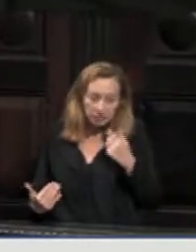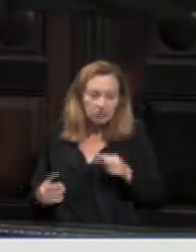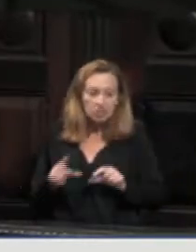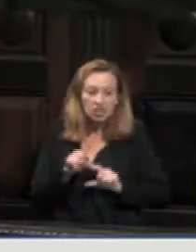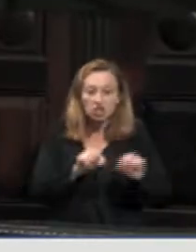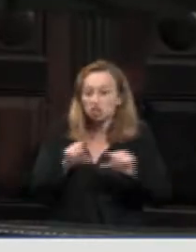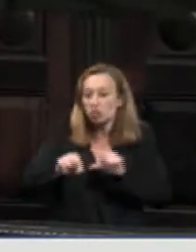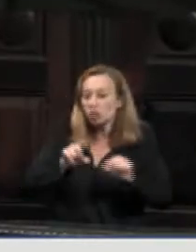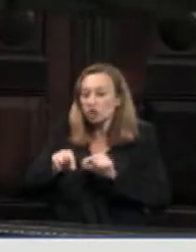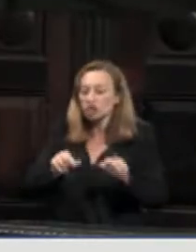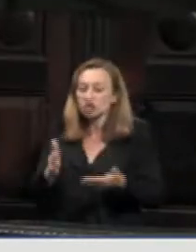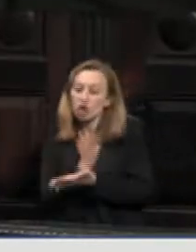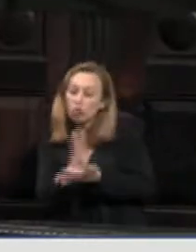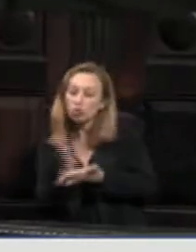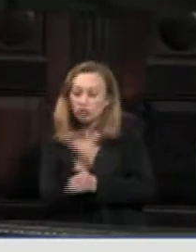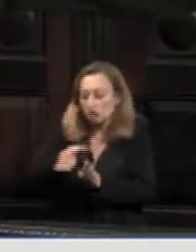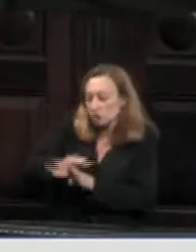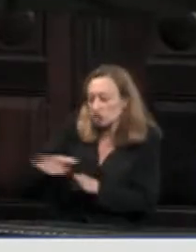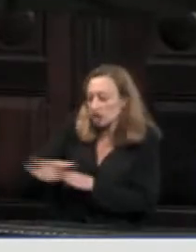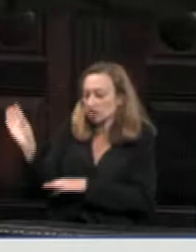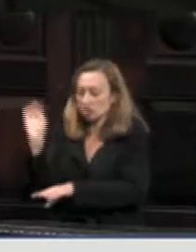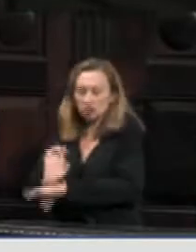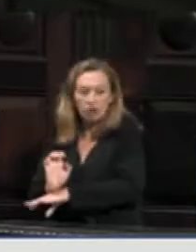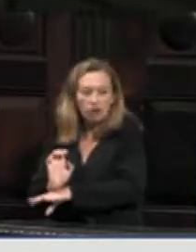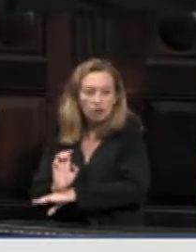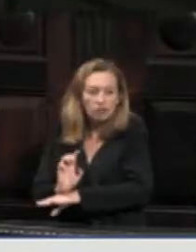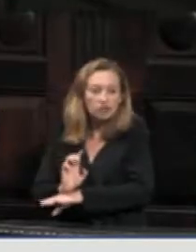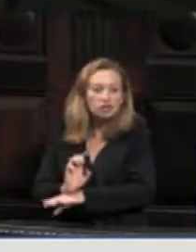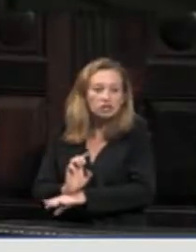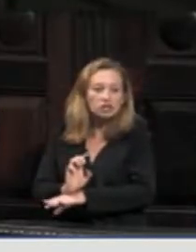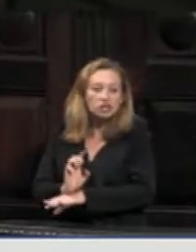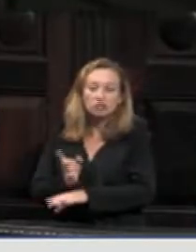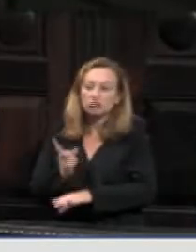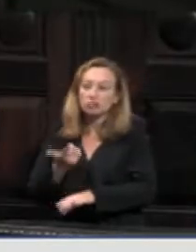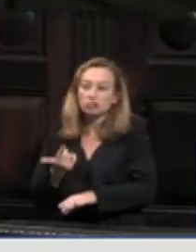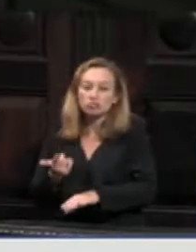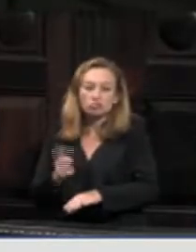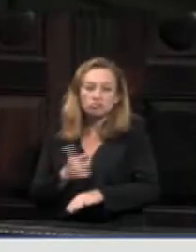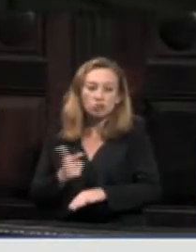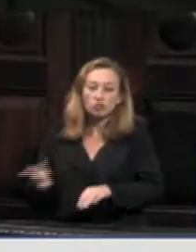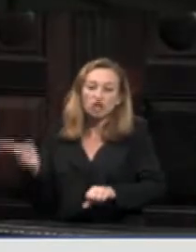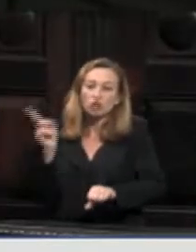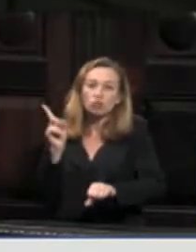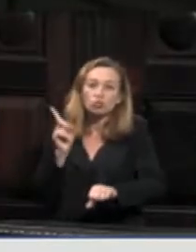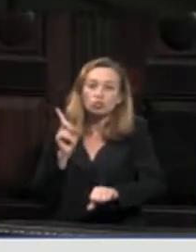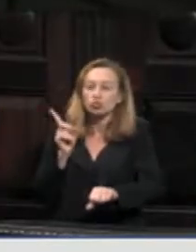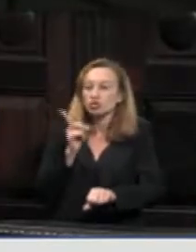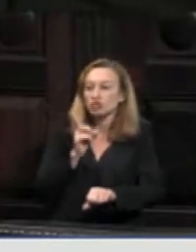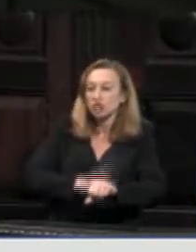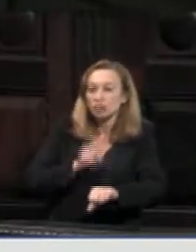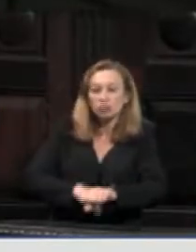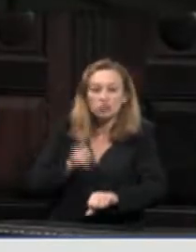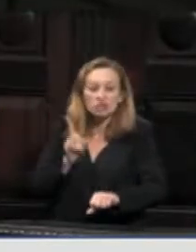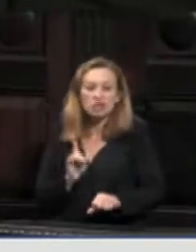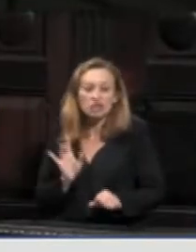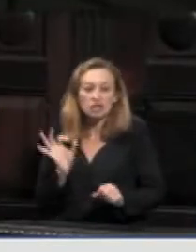dos conselheiros estaduais, não fez no prazo correto e agora está fazendo, atropelando